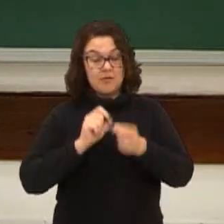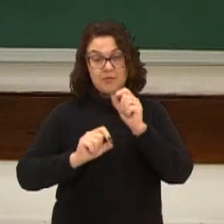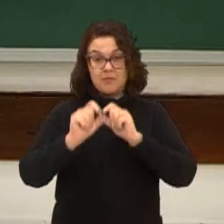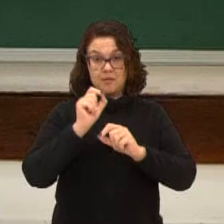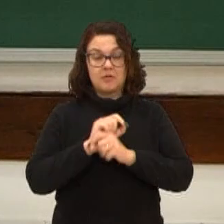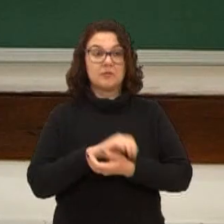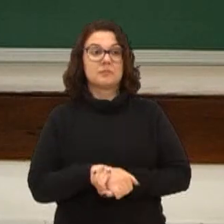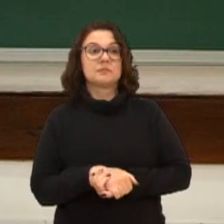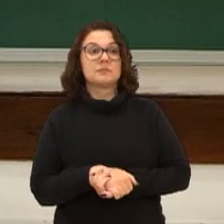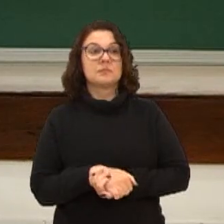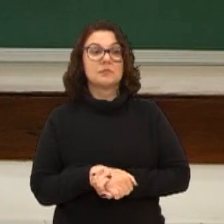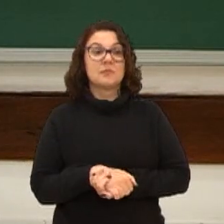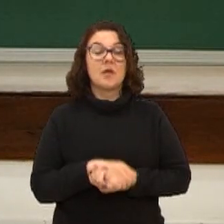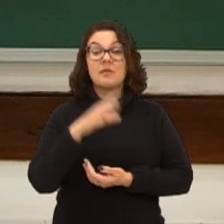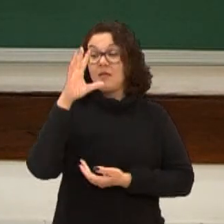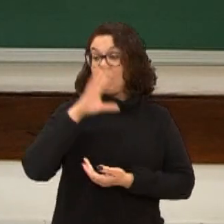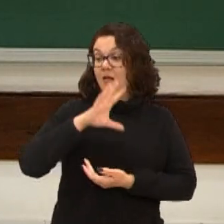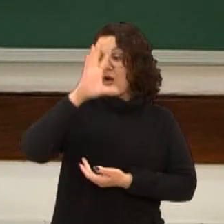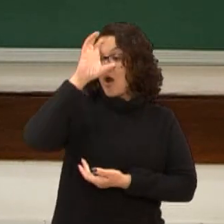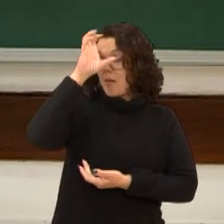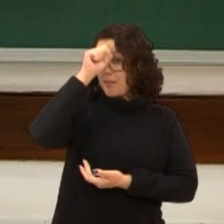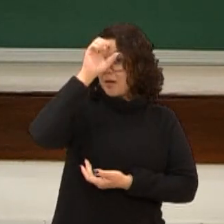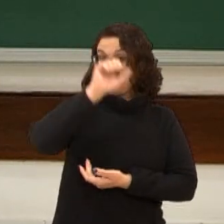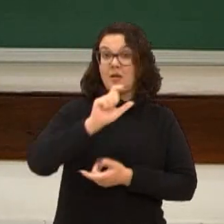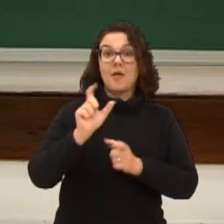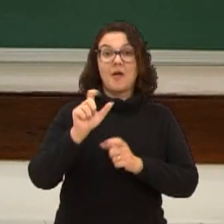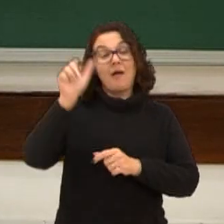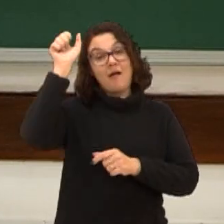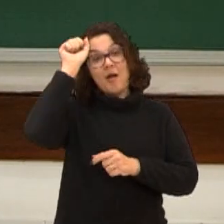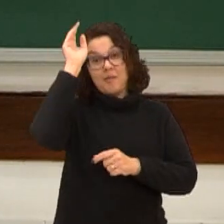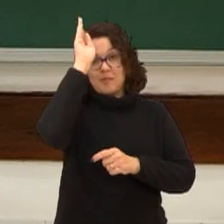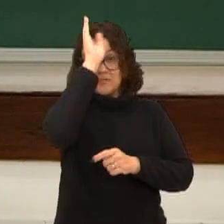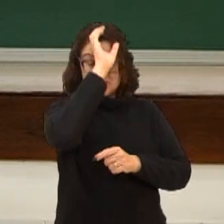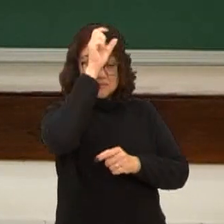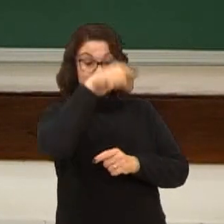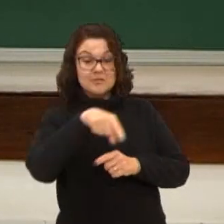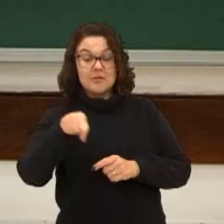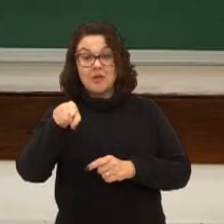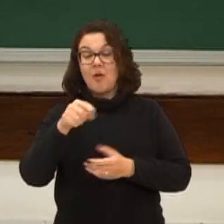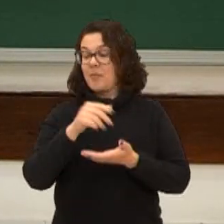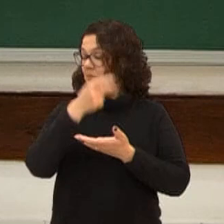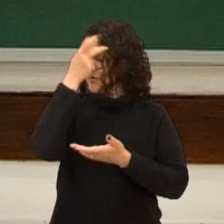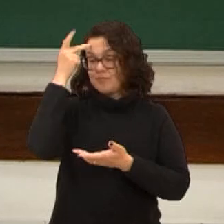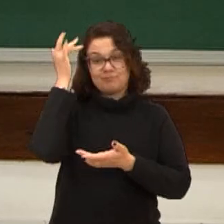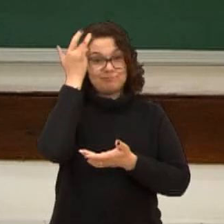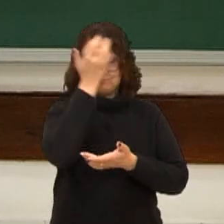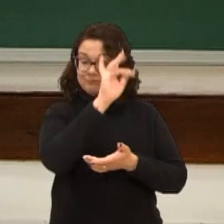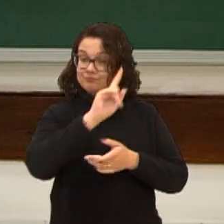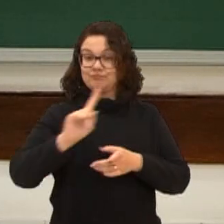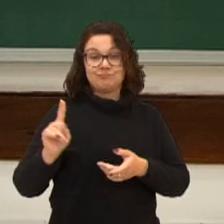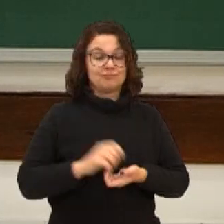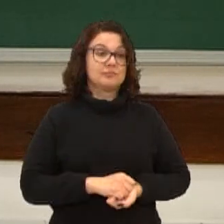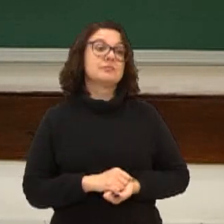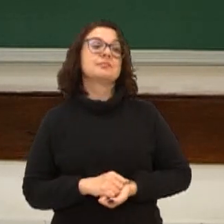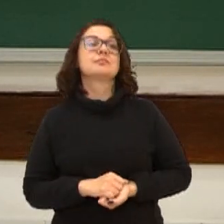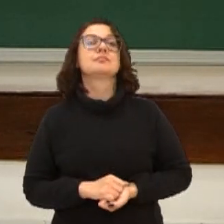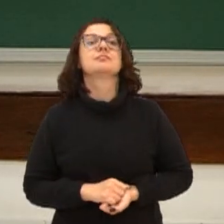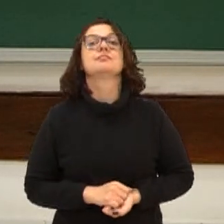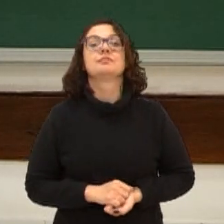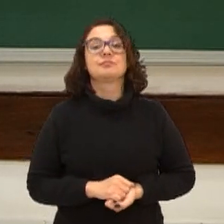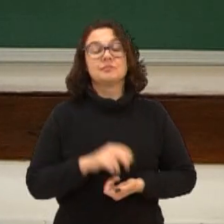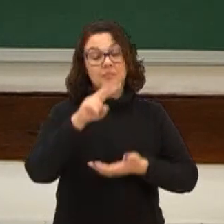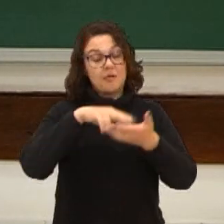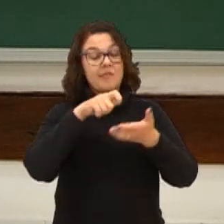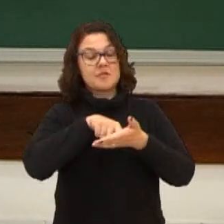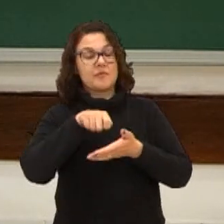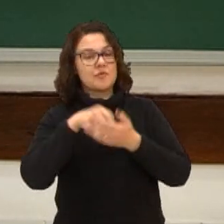algumas taxas de alfabetização no mundo, né, de analfabetismo, né, também. Então a gente vai observar aí